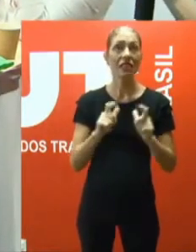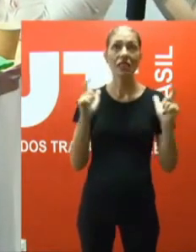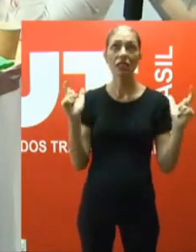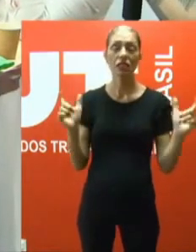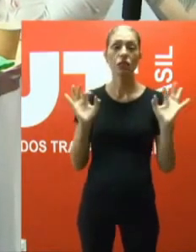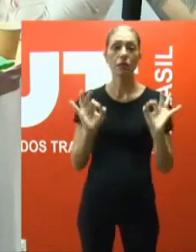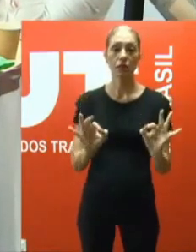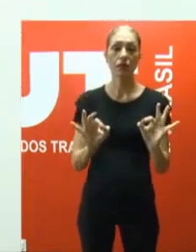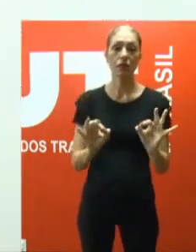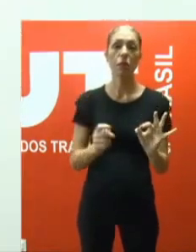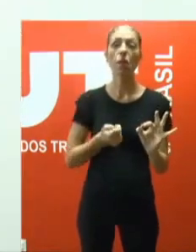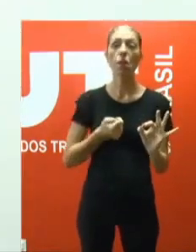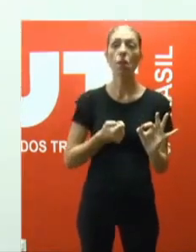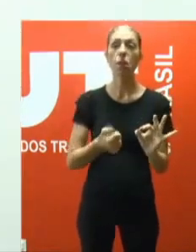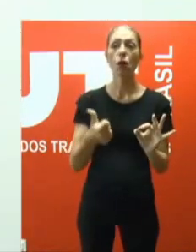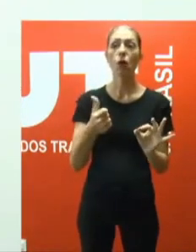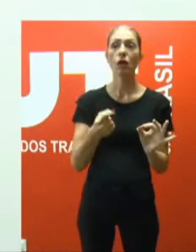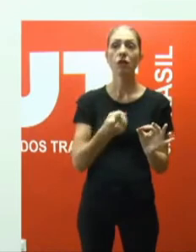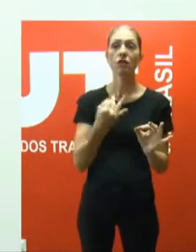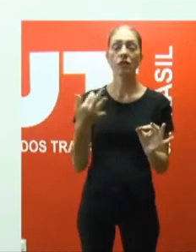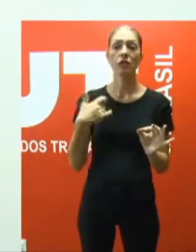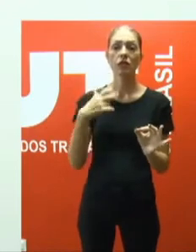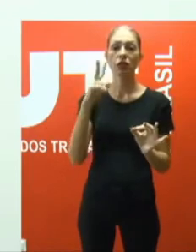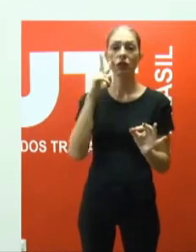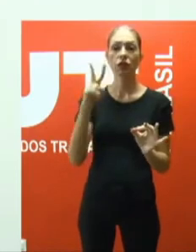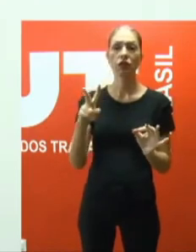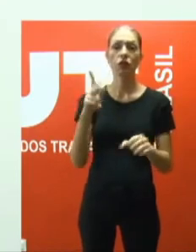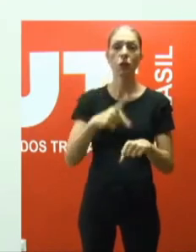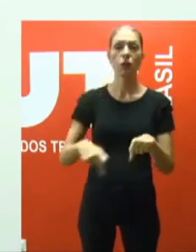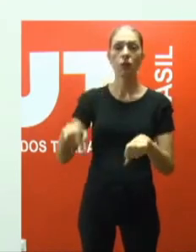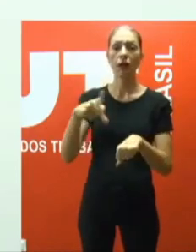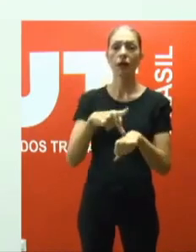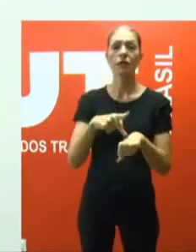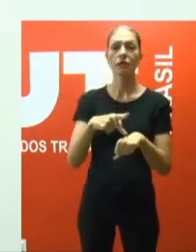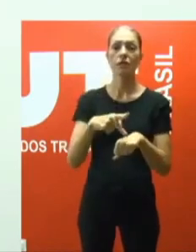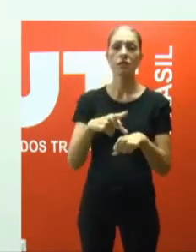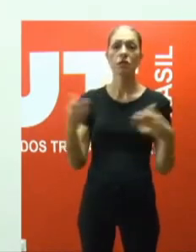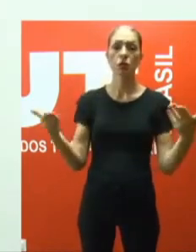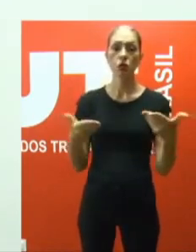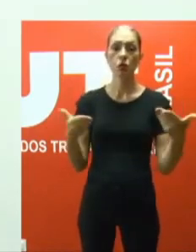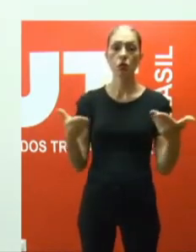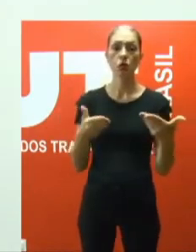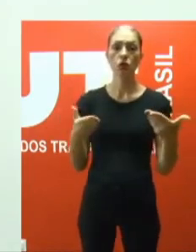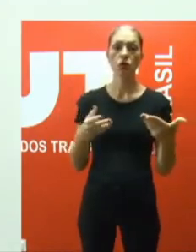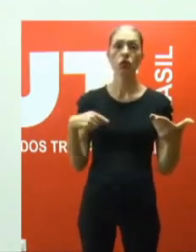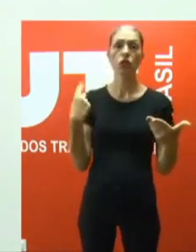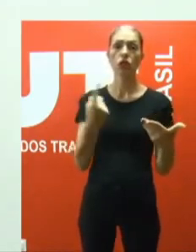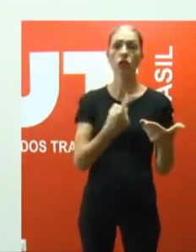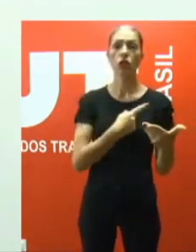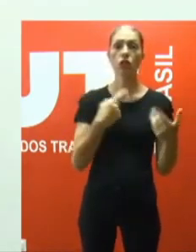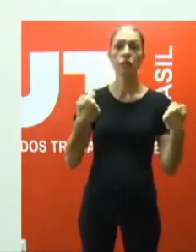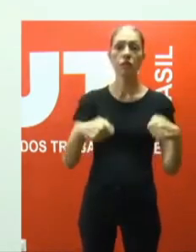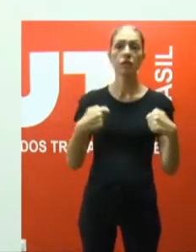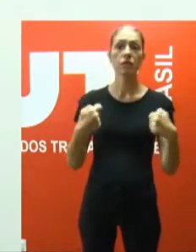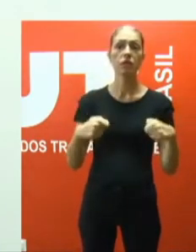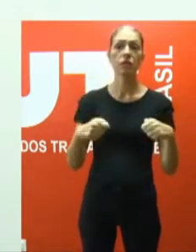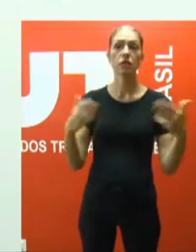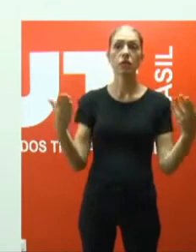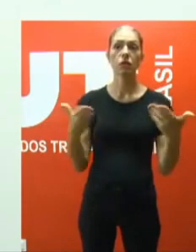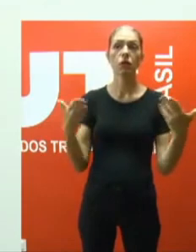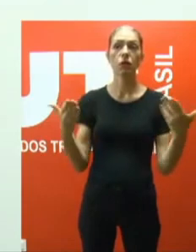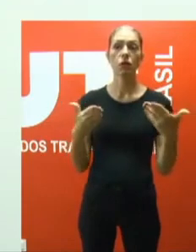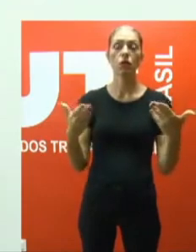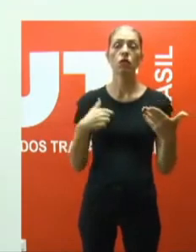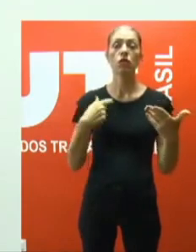grande. Poucas vezes eu vi esse país desalentado como eles estão hoje. E nós então precisamos, é o que eu pretendo